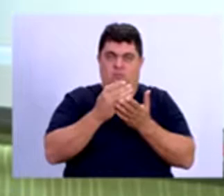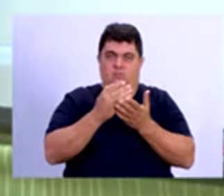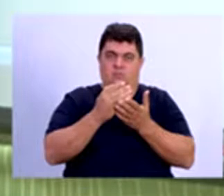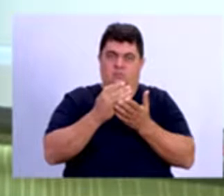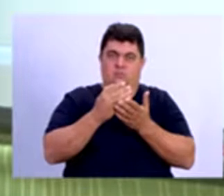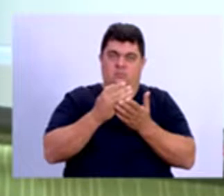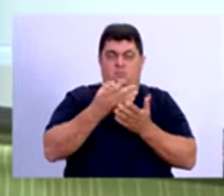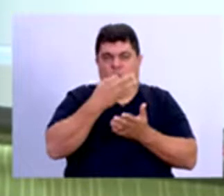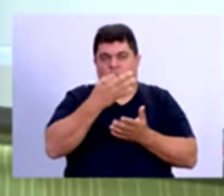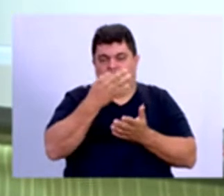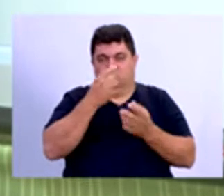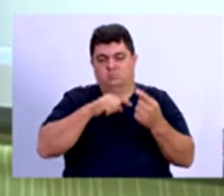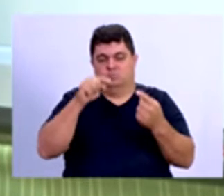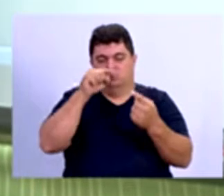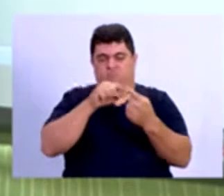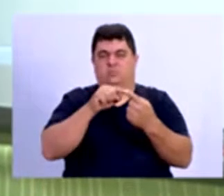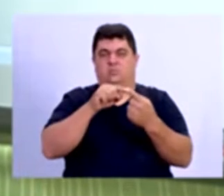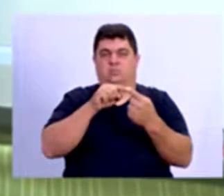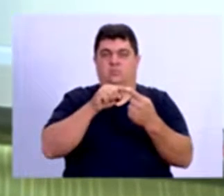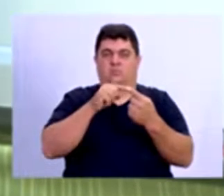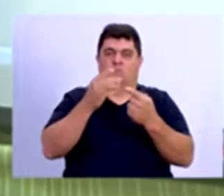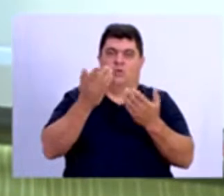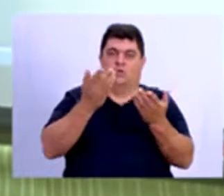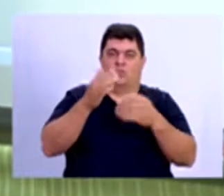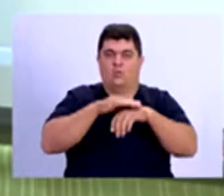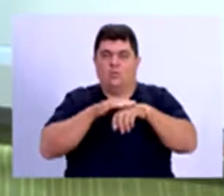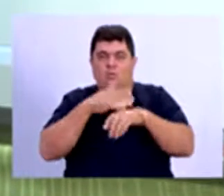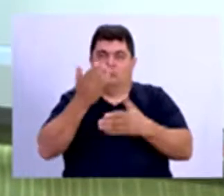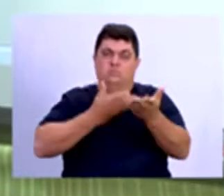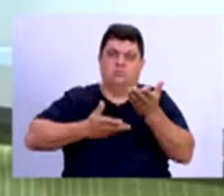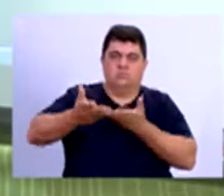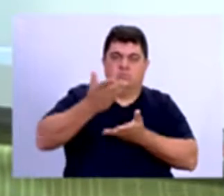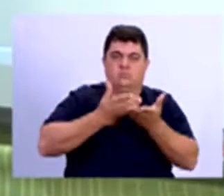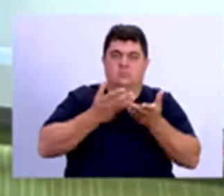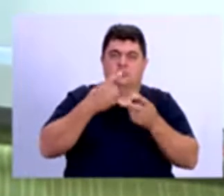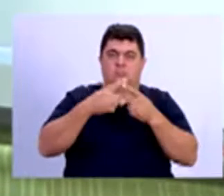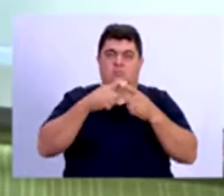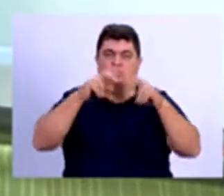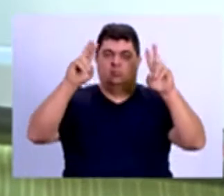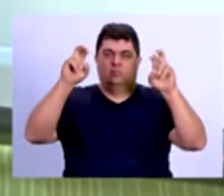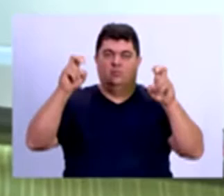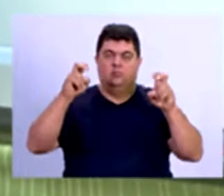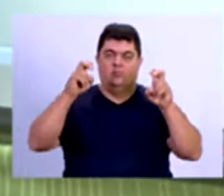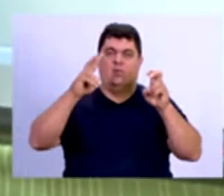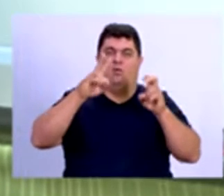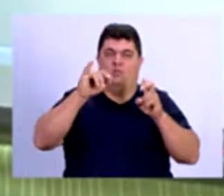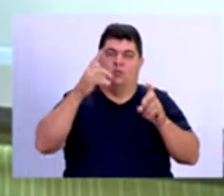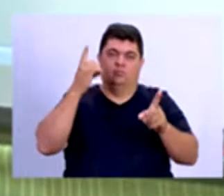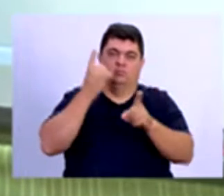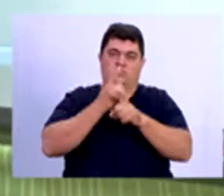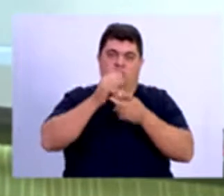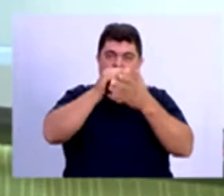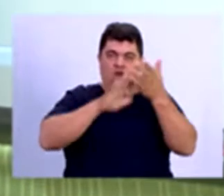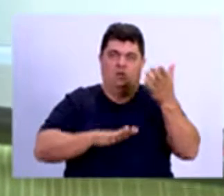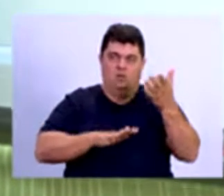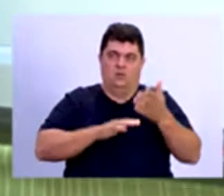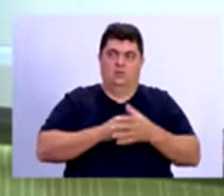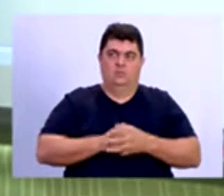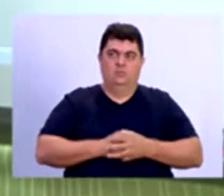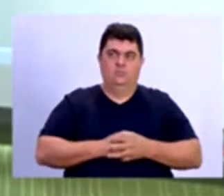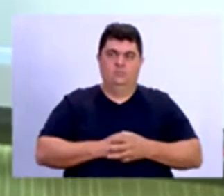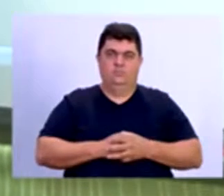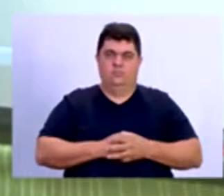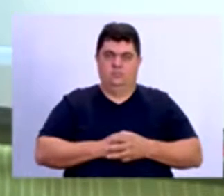está discutindo um bate papo com você sobre os tópicos que você vai encontrar o nosso material didático material